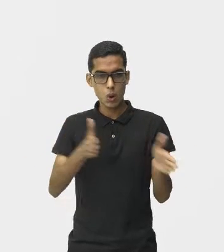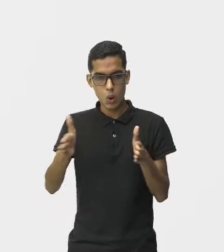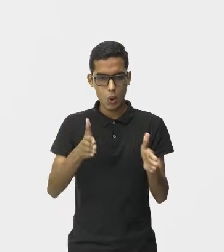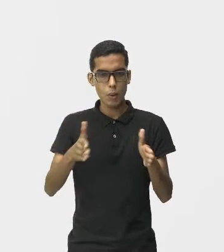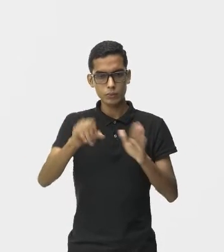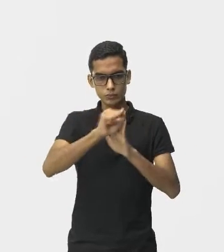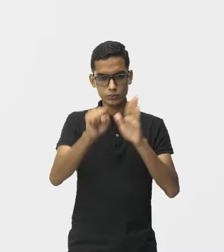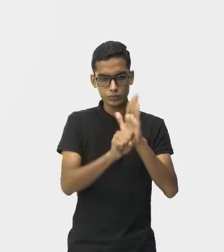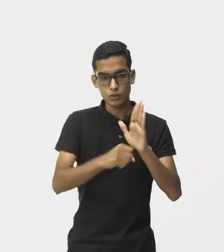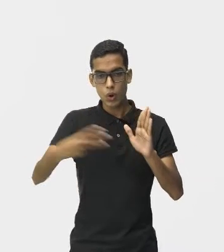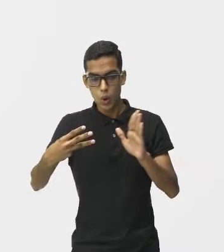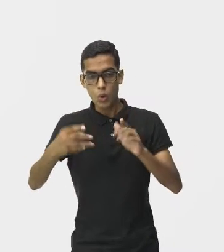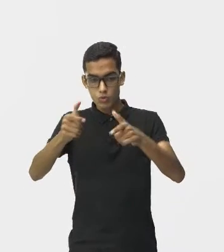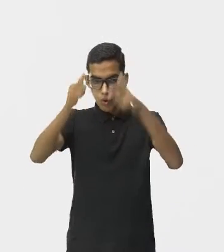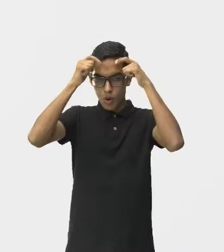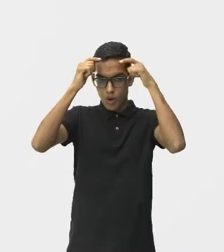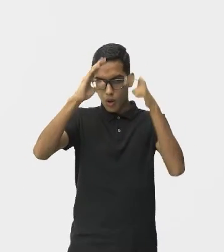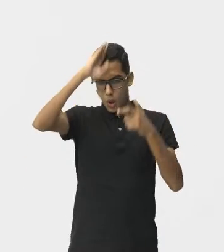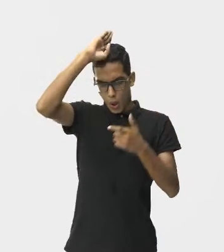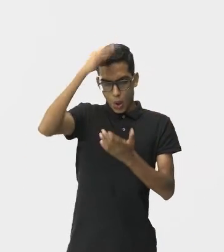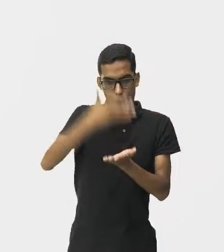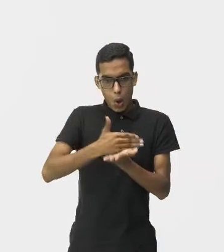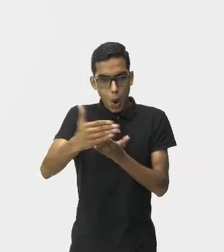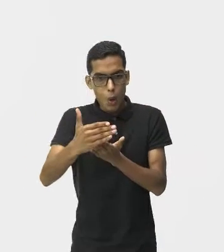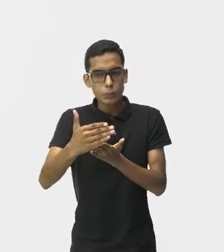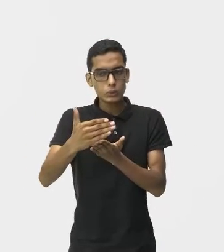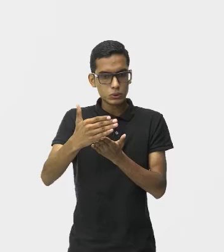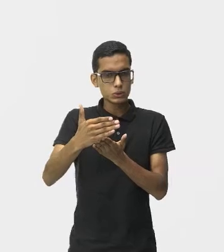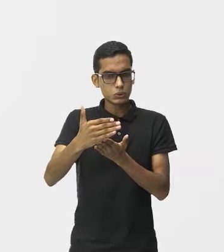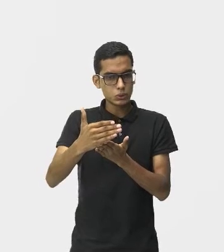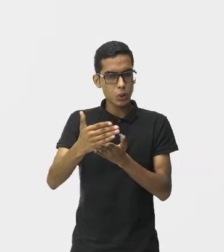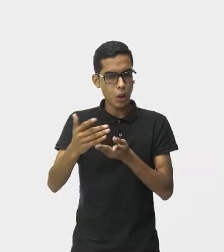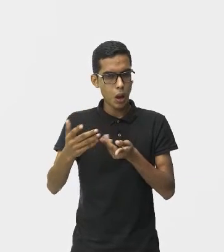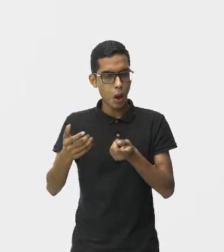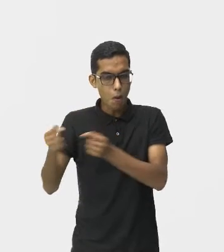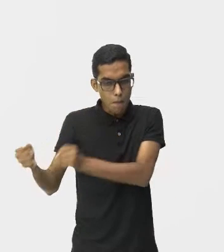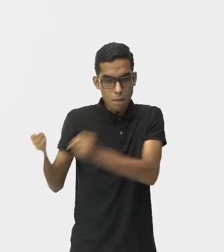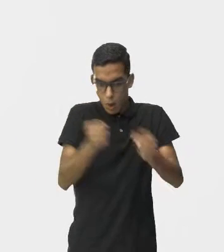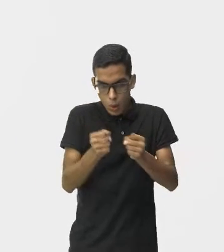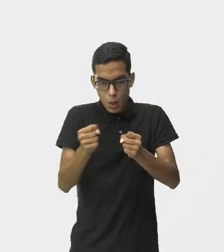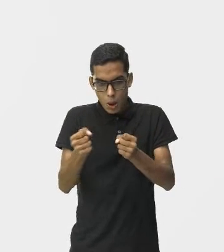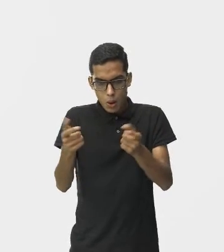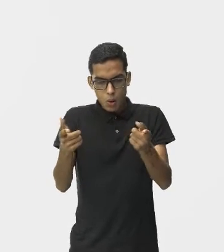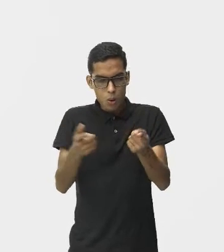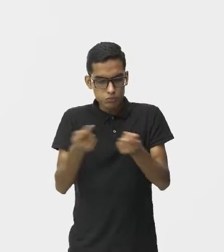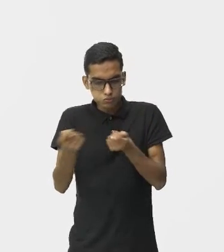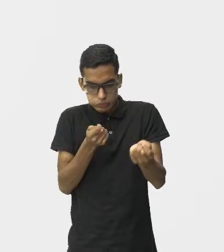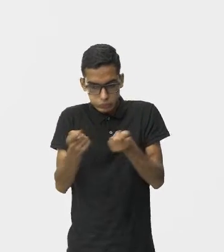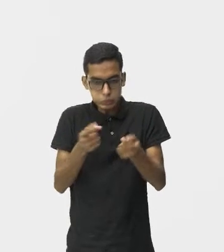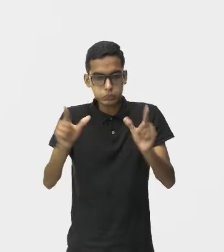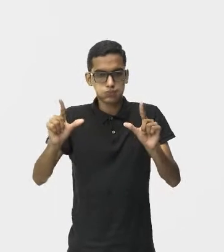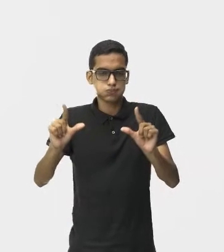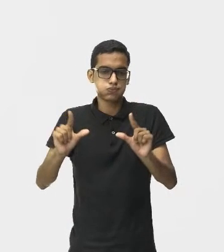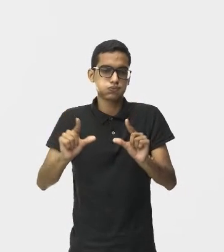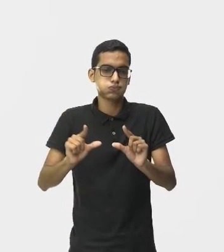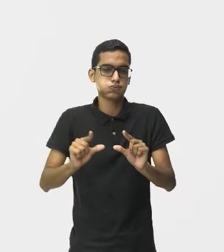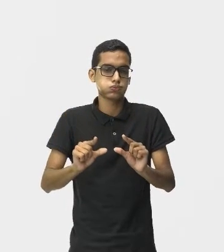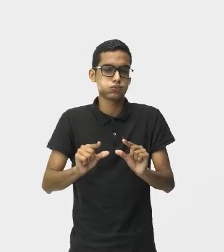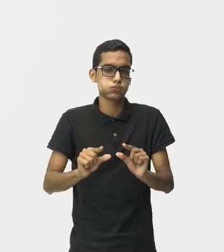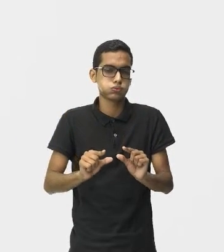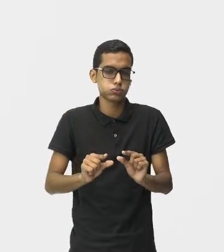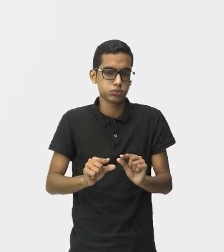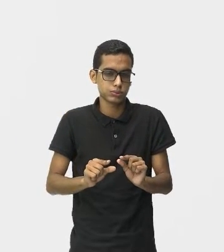III, o Império Romano começou a declinar de modo acentuado. Entre inúmeras razões, destaca-se